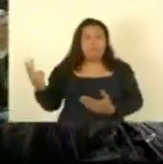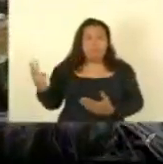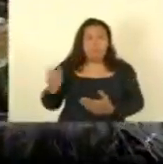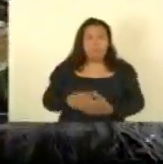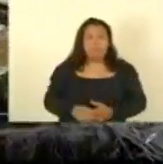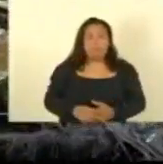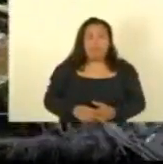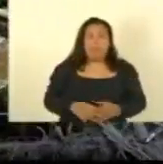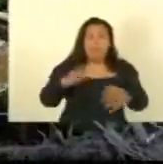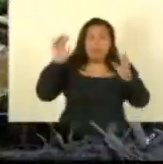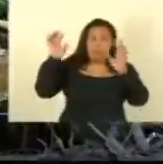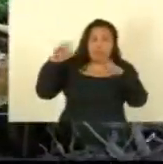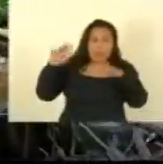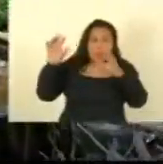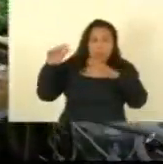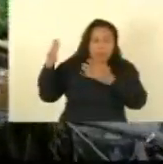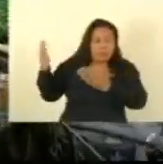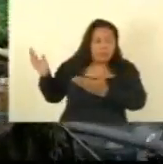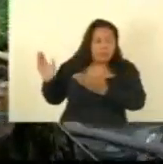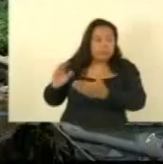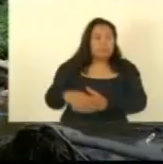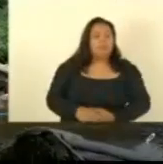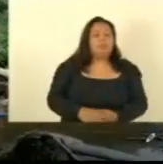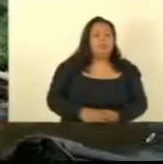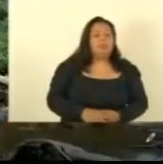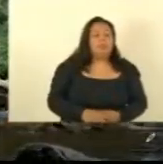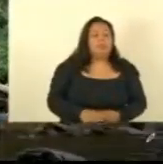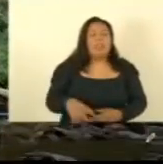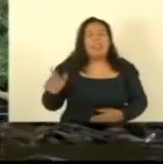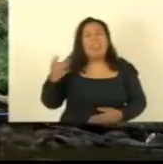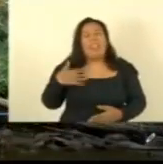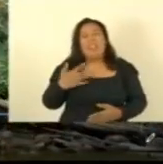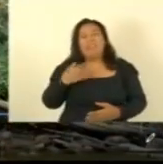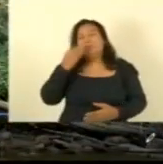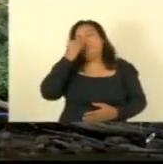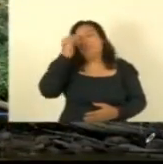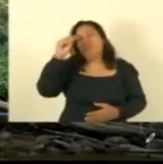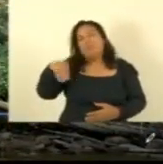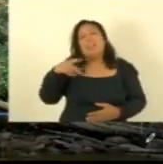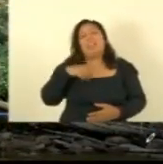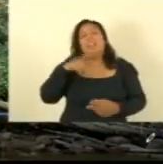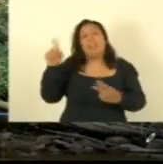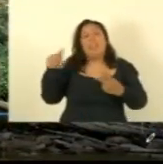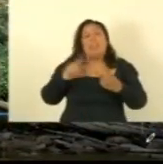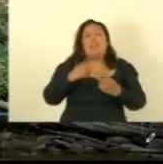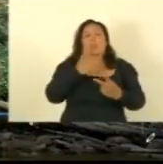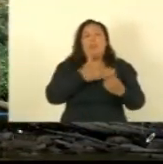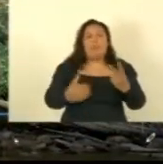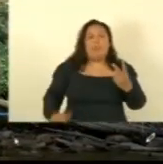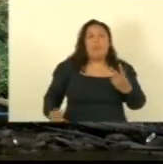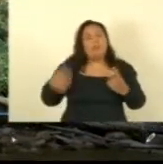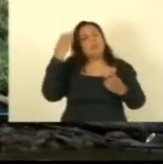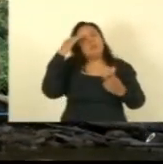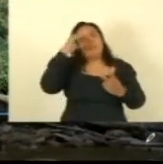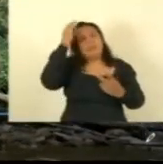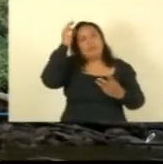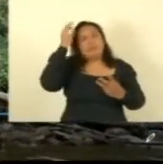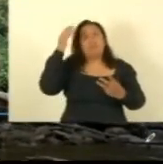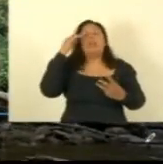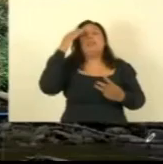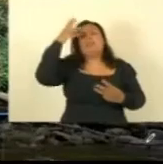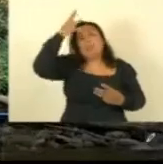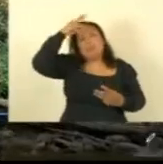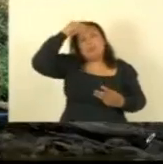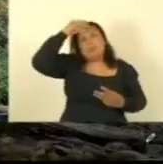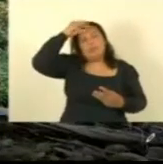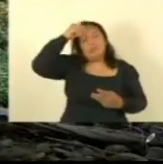Desde a chuva. O descaso dele, do prefeito e do governador do Espírito Santo. Casa